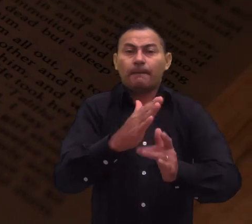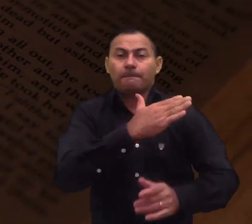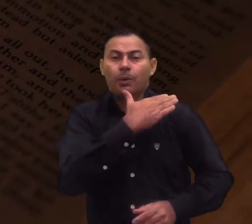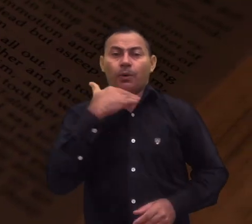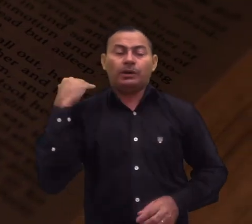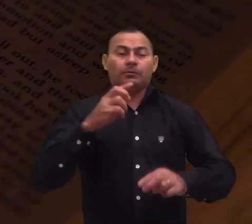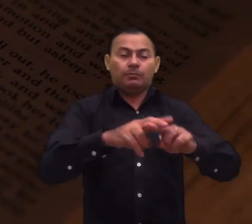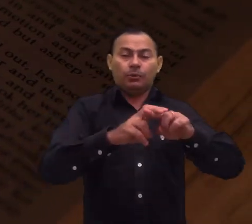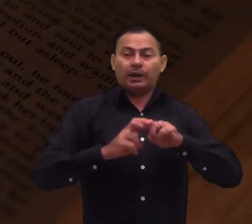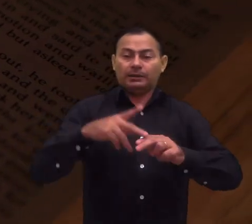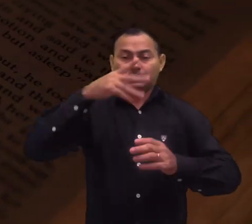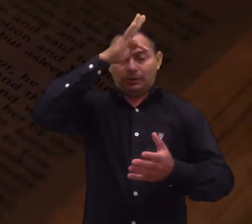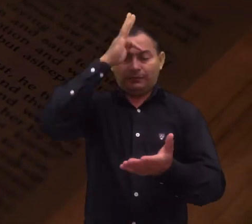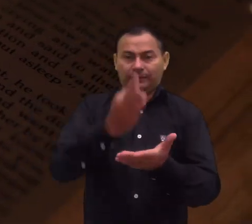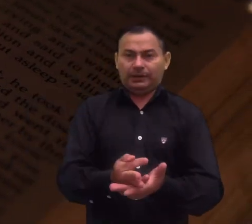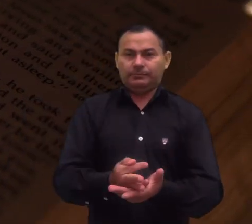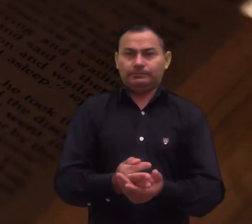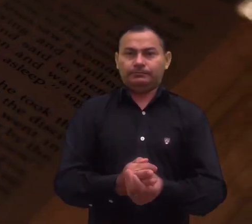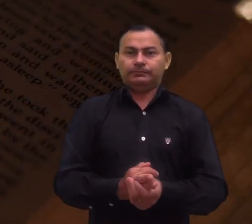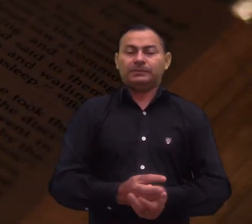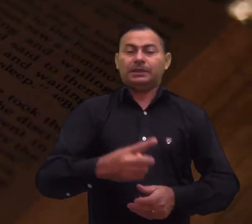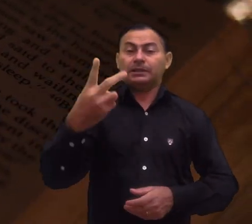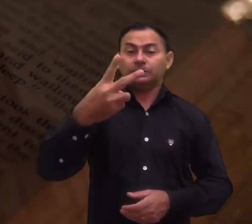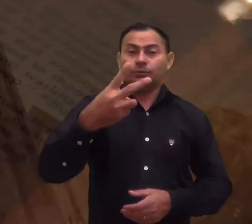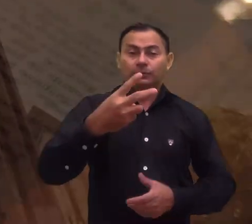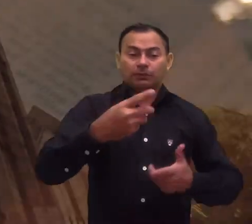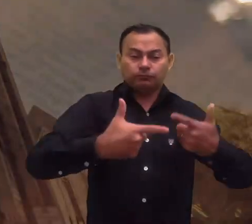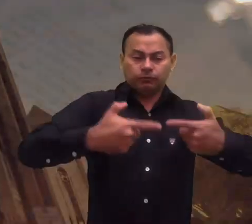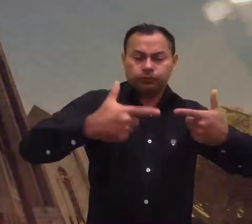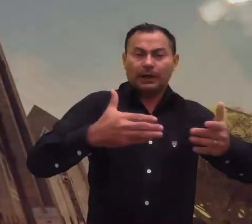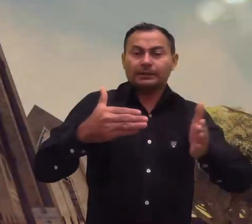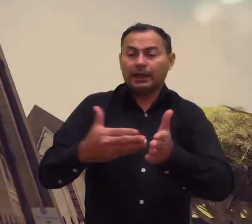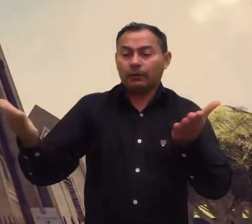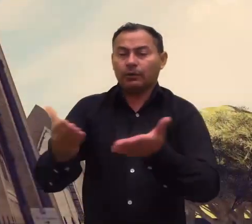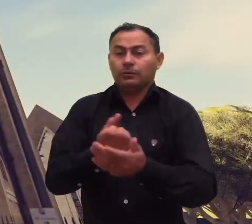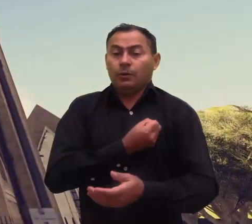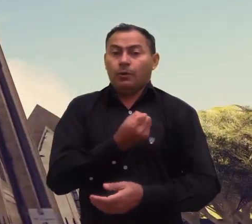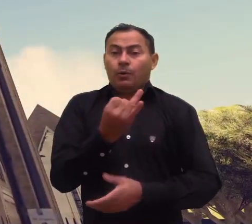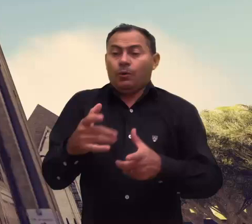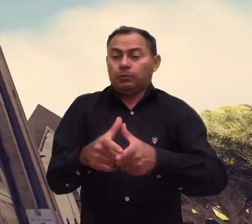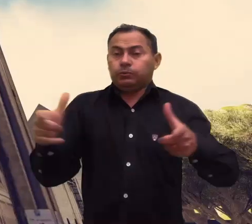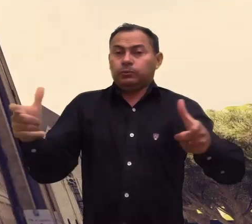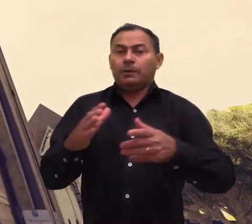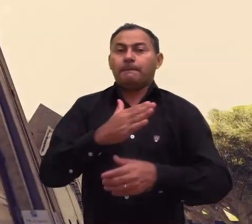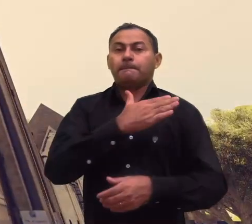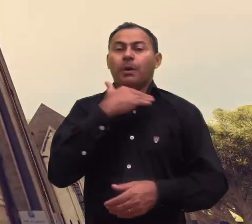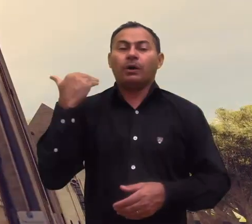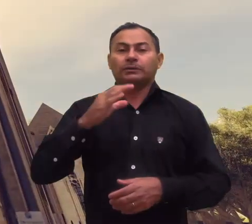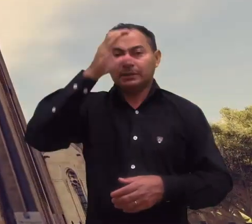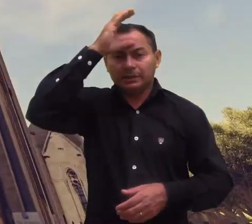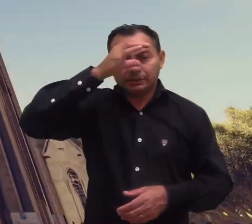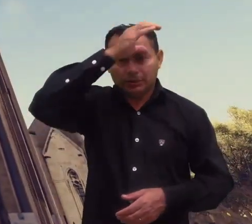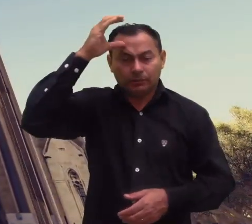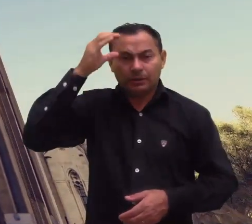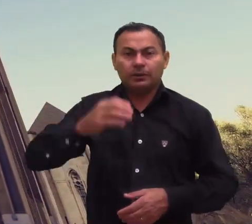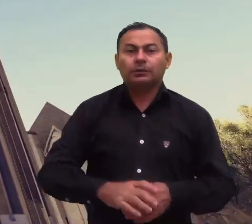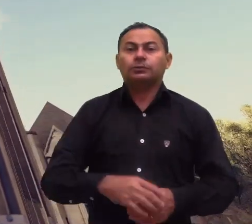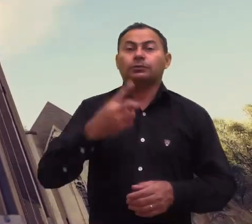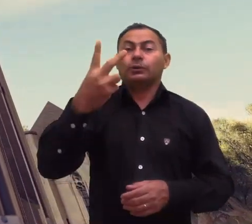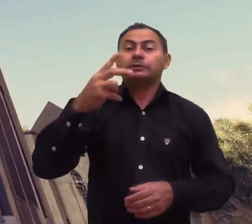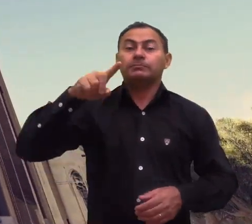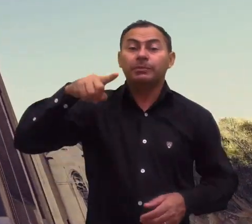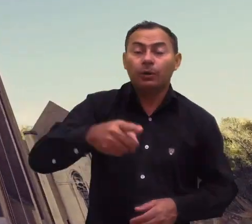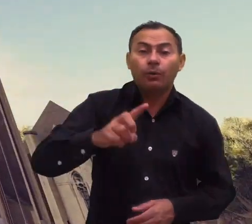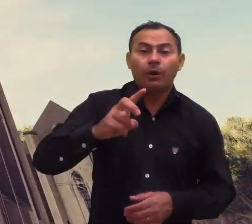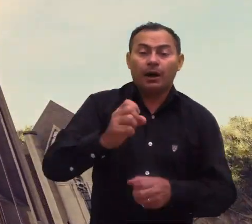de Cristo que foram mortos por causa de sua fé desde a Segunda Guerra até agora, um número superior ao número de mortes de